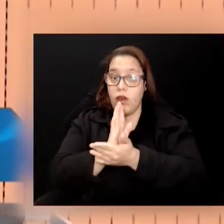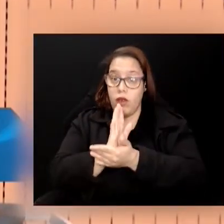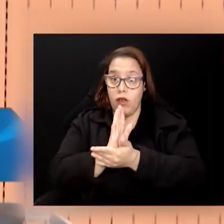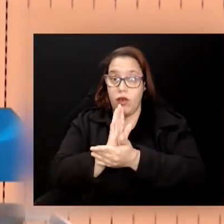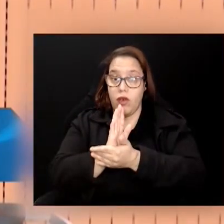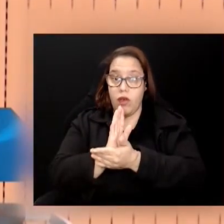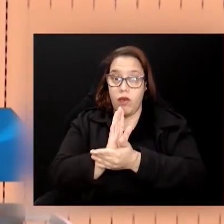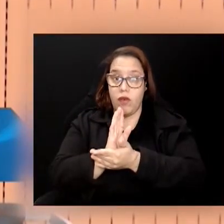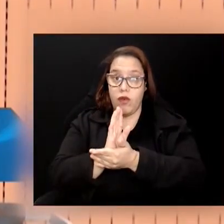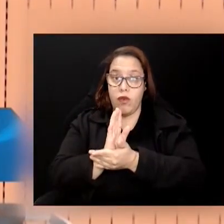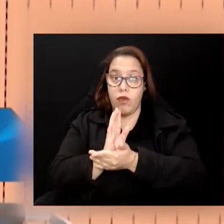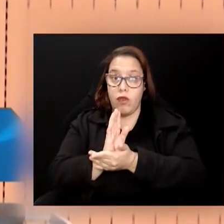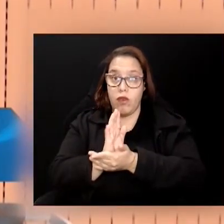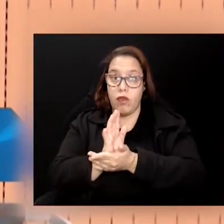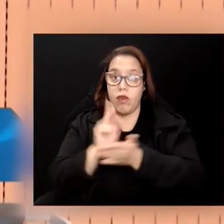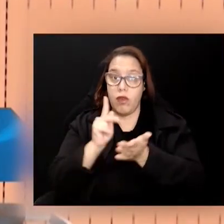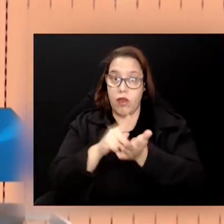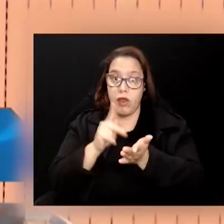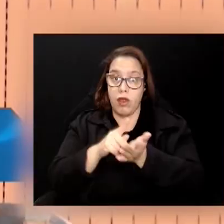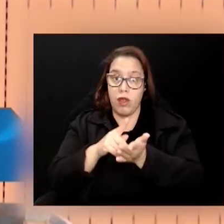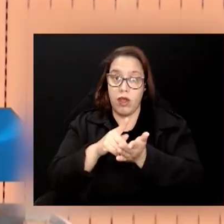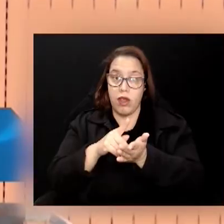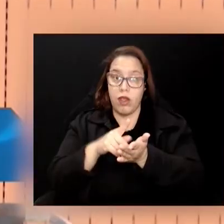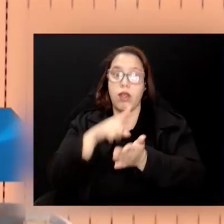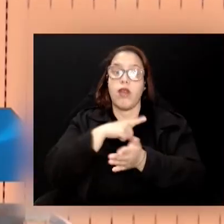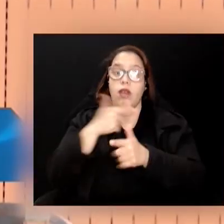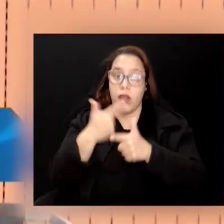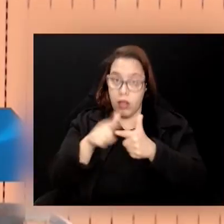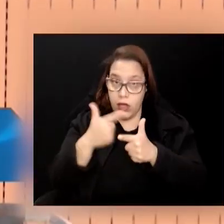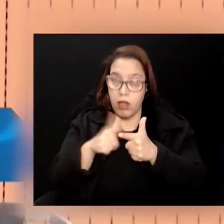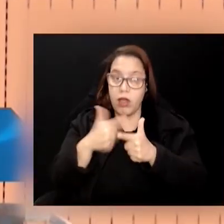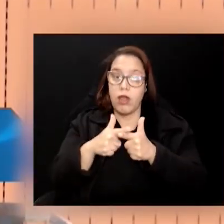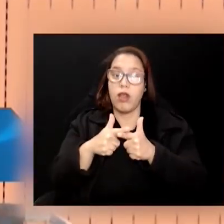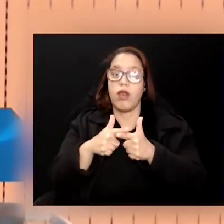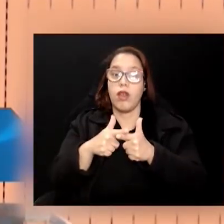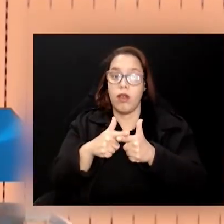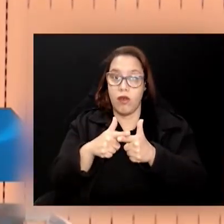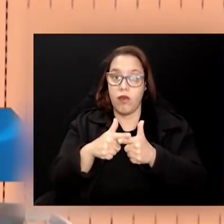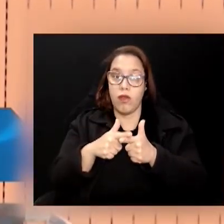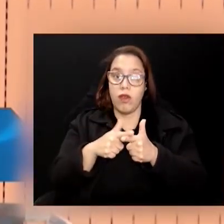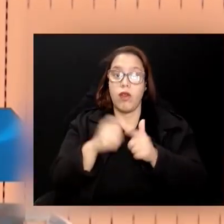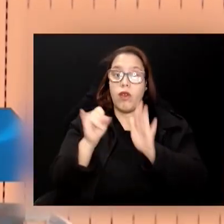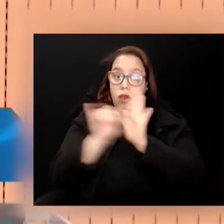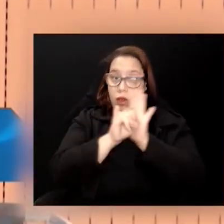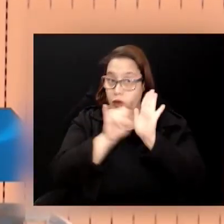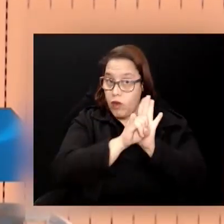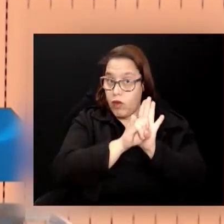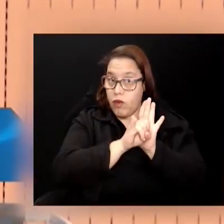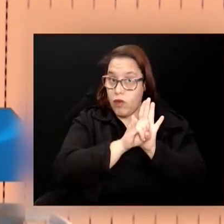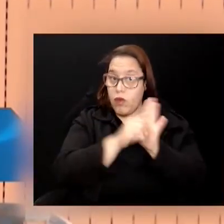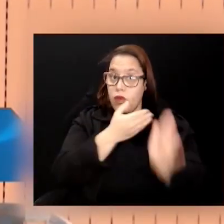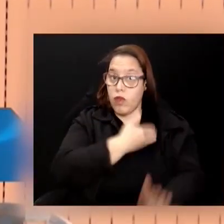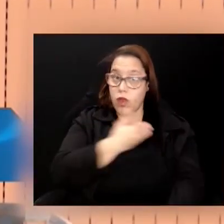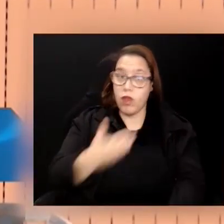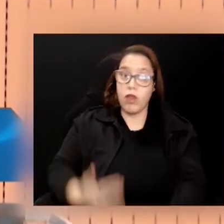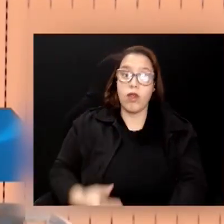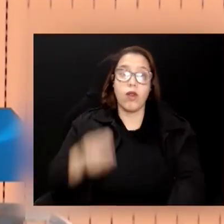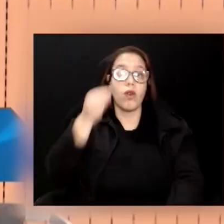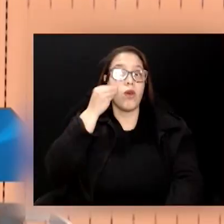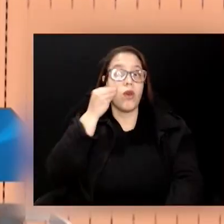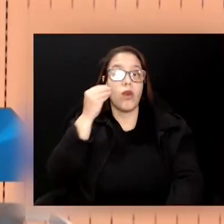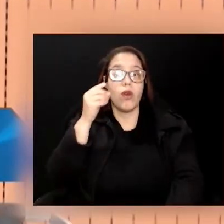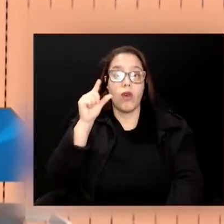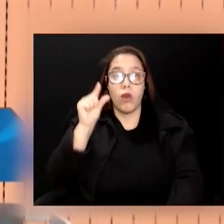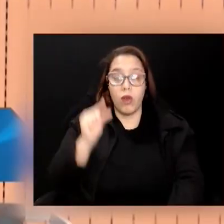realmente, a lei tinha problemas, ela tem problemas, e eu estou identificando aqui que o governo está tentando minorar, diminuir